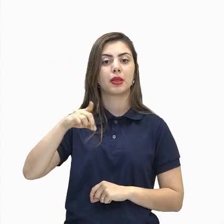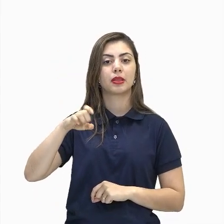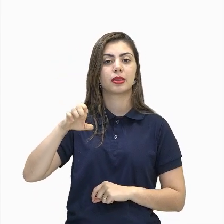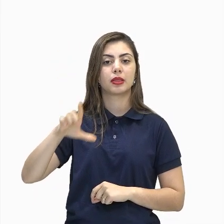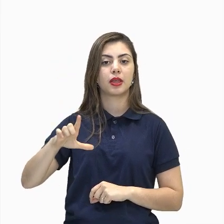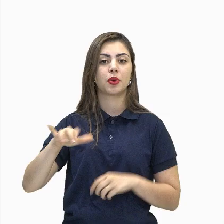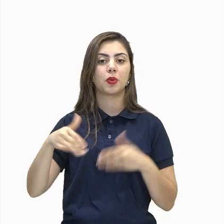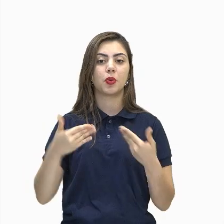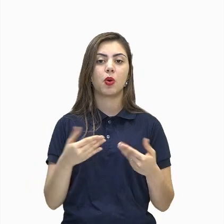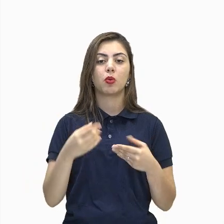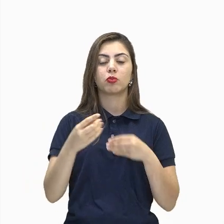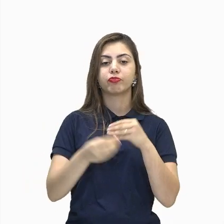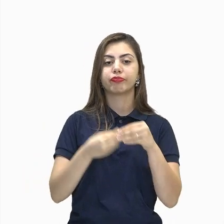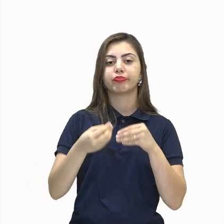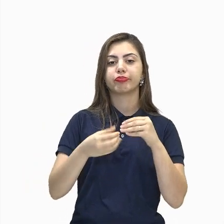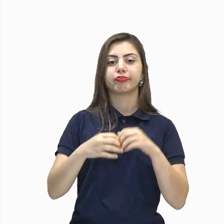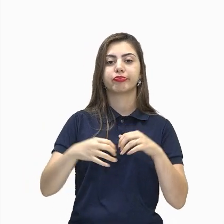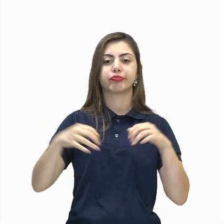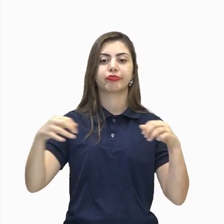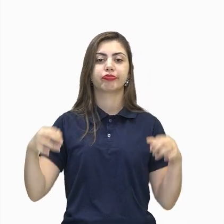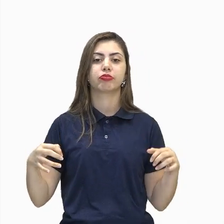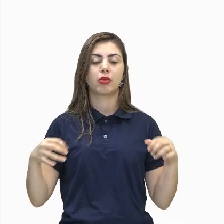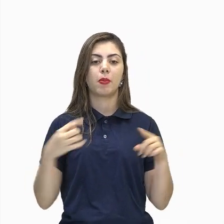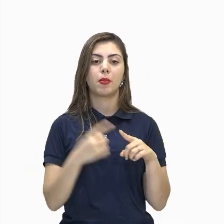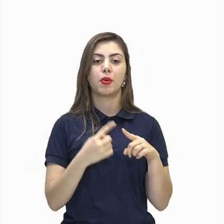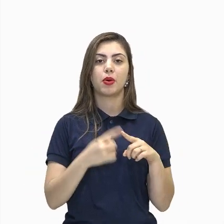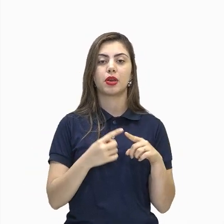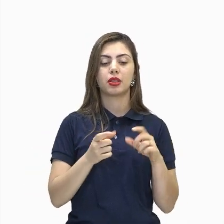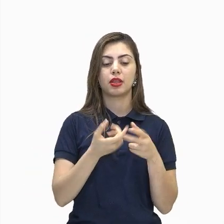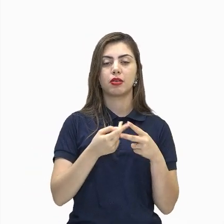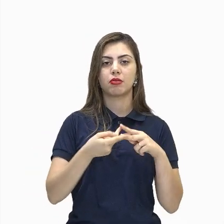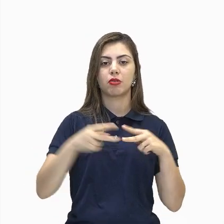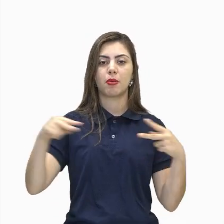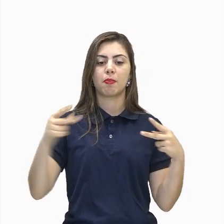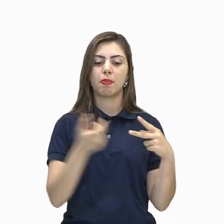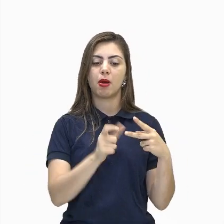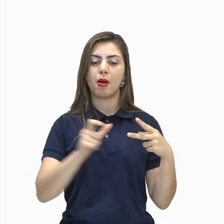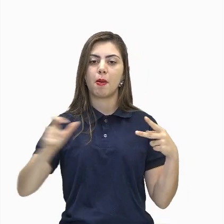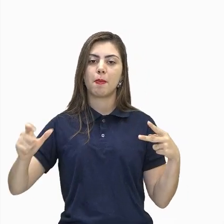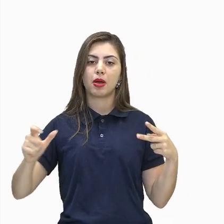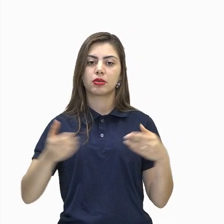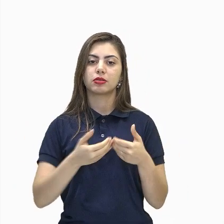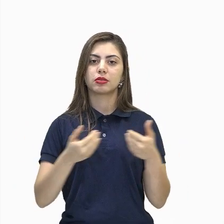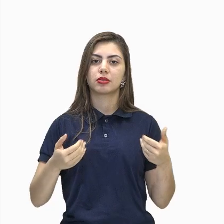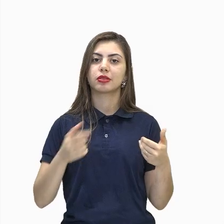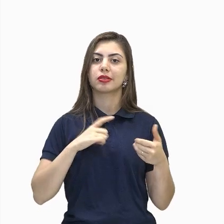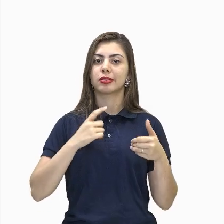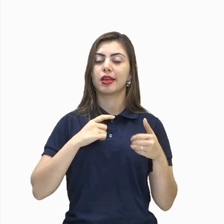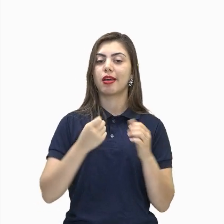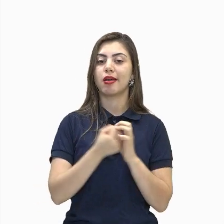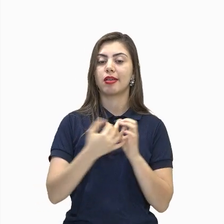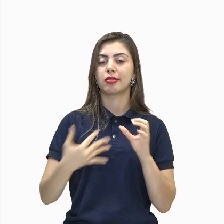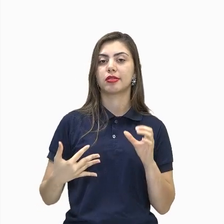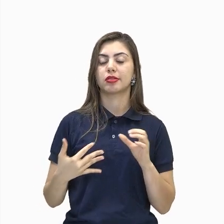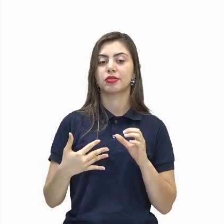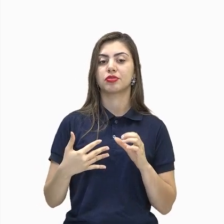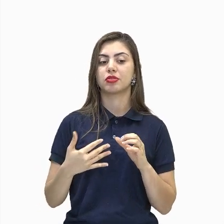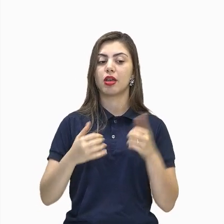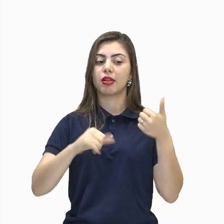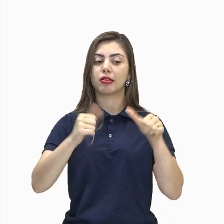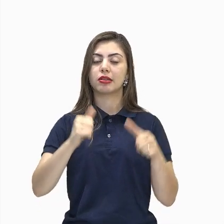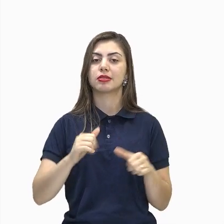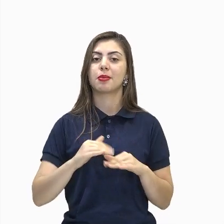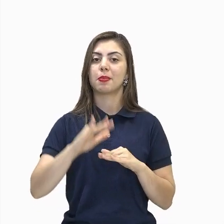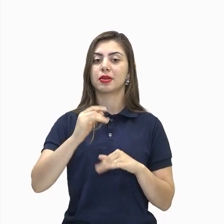de hibridismo, uma vez que ela vai analisar mais de uma característica. Ela diz, os fatores